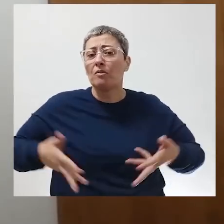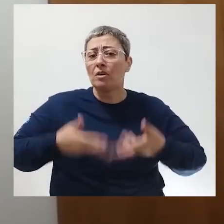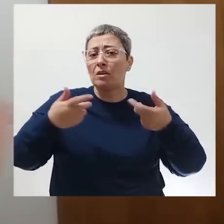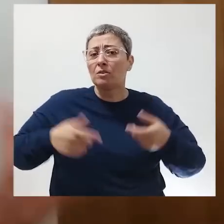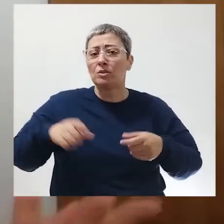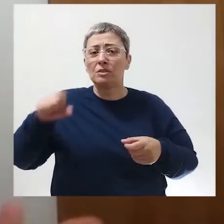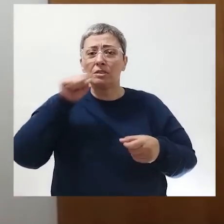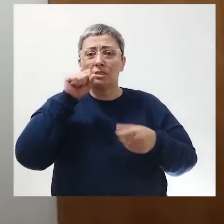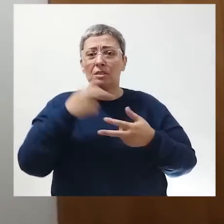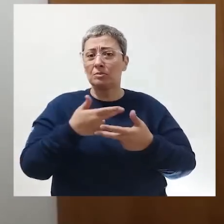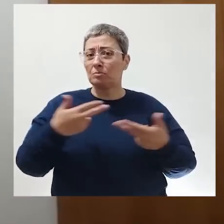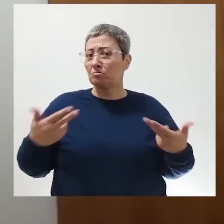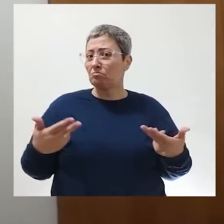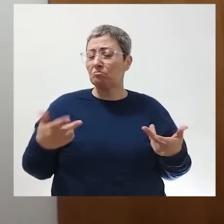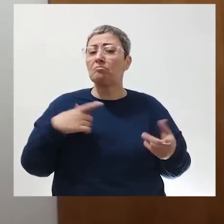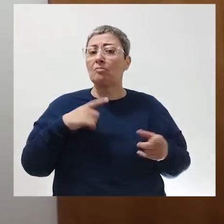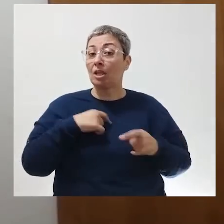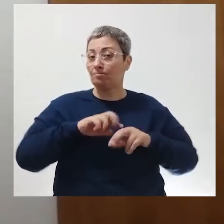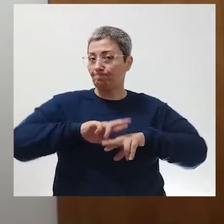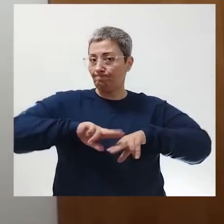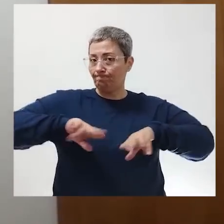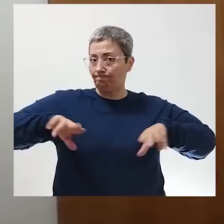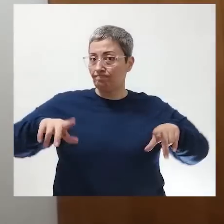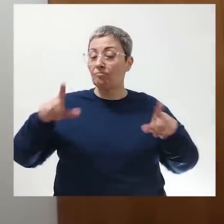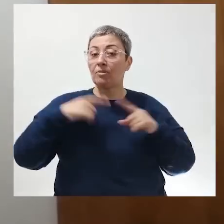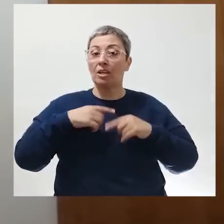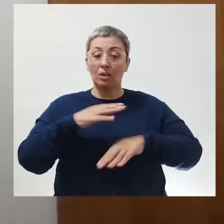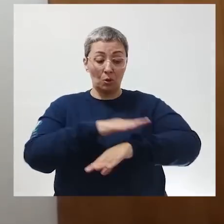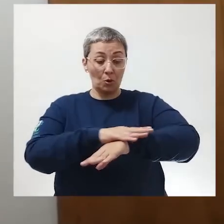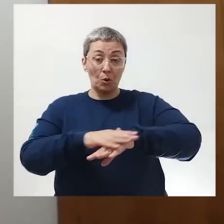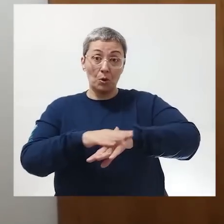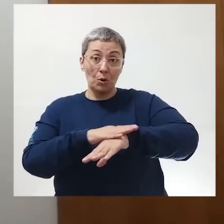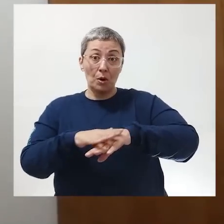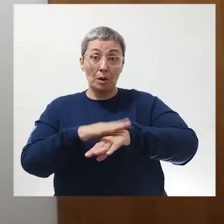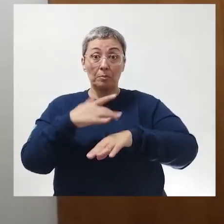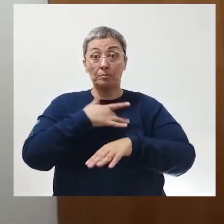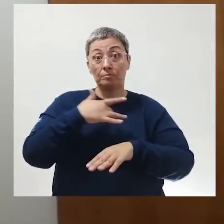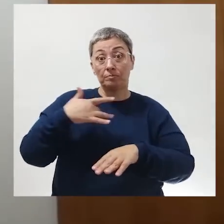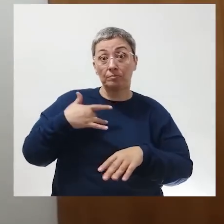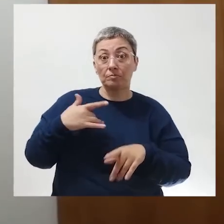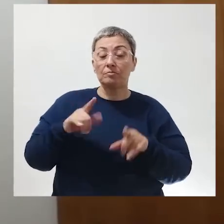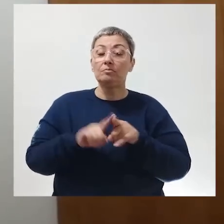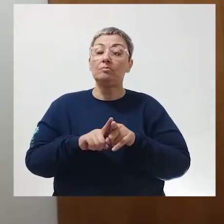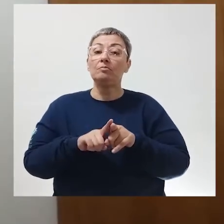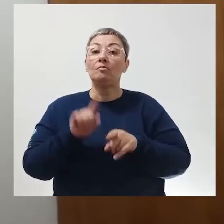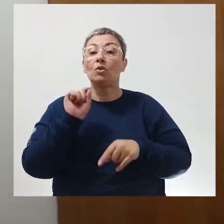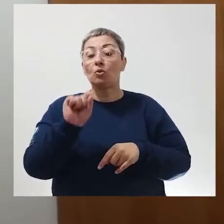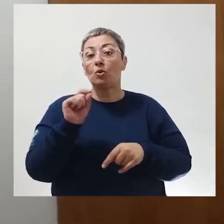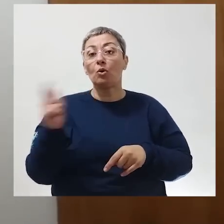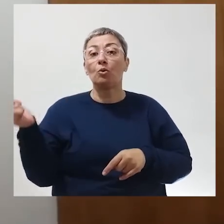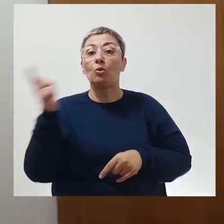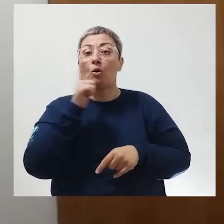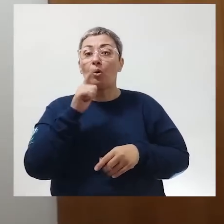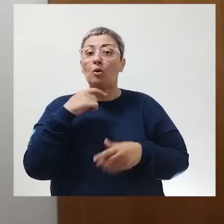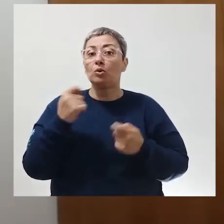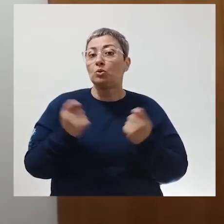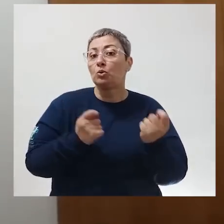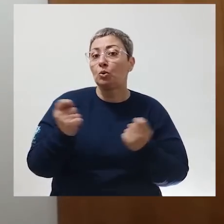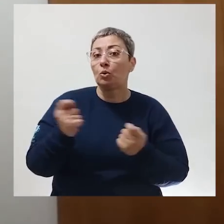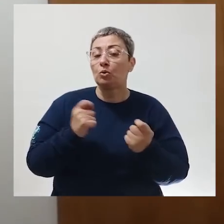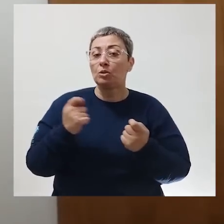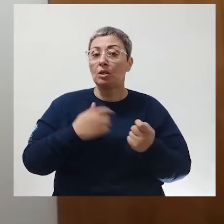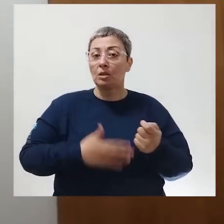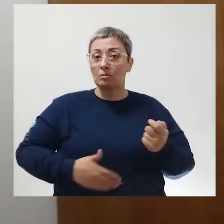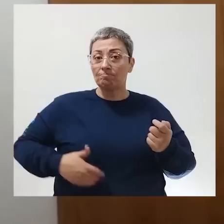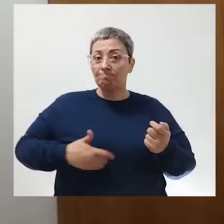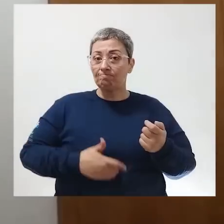legumes? Bom, tem vários. A sua pele fica mais saudável, você consegue controlar melhor o seu